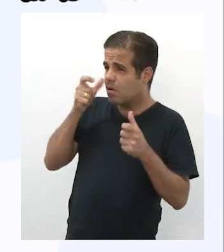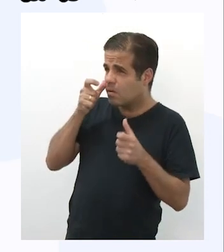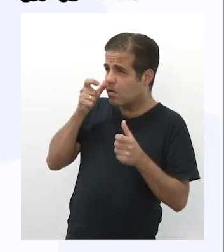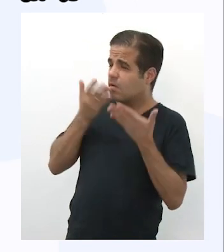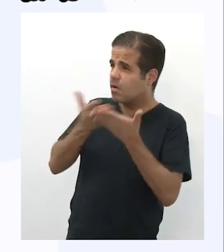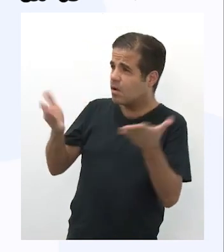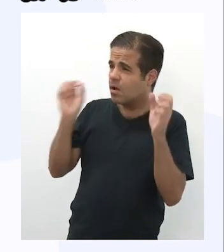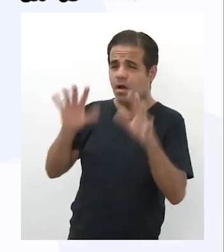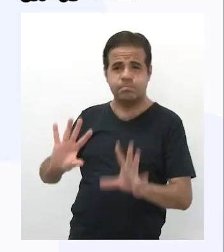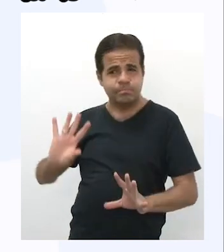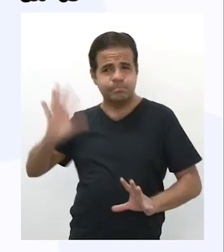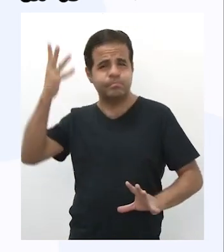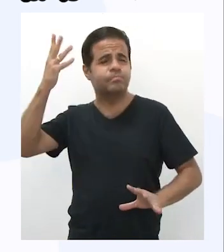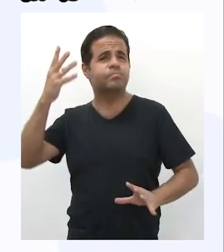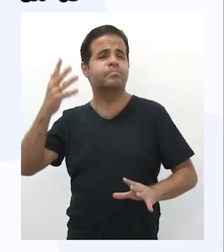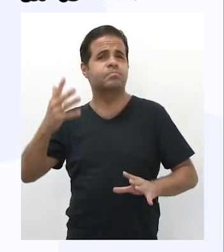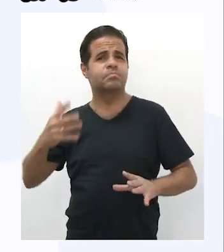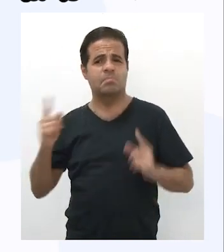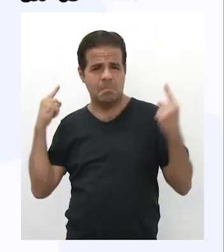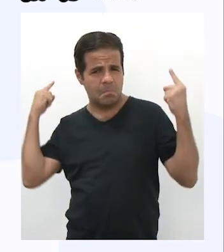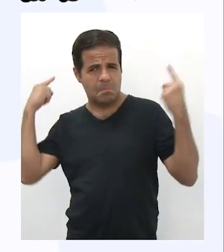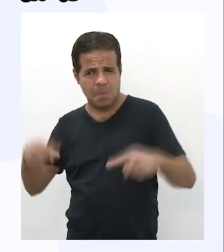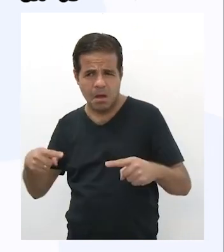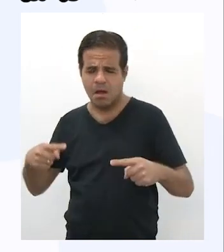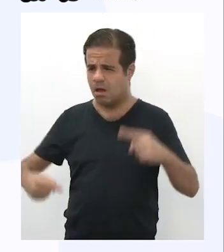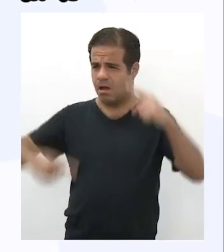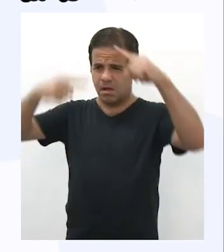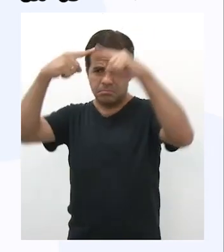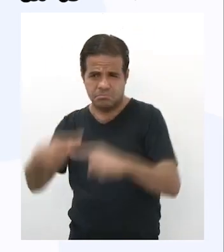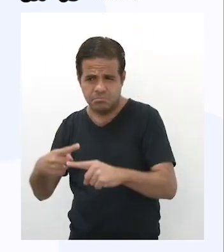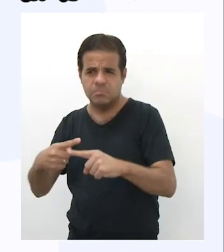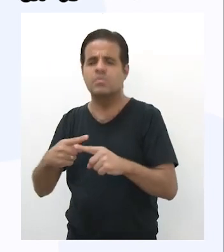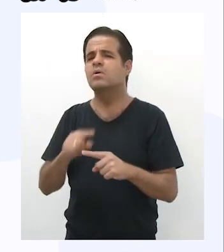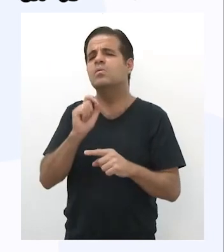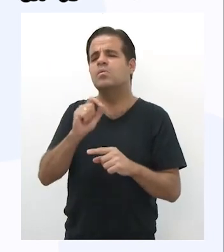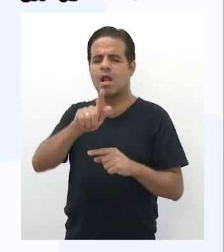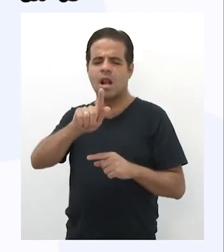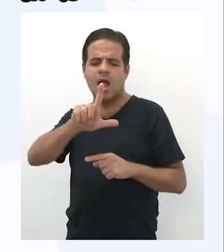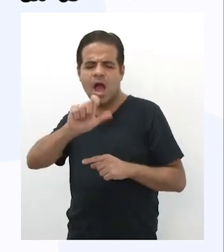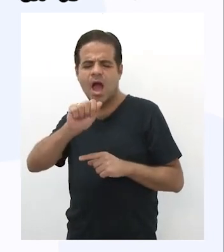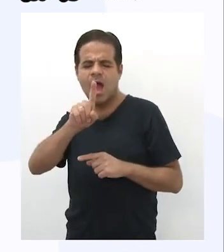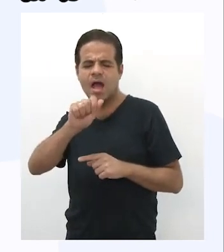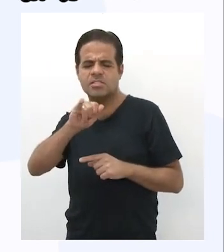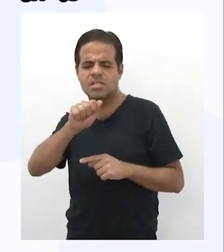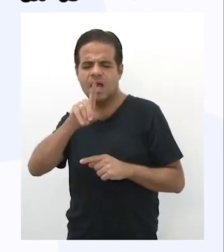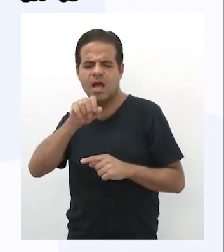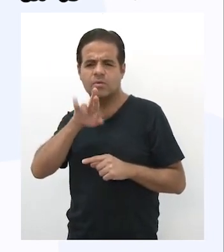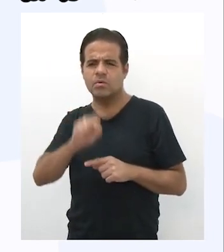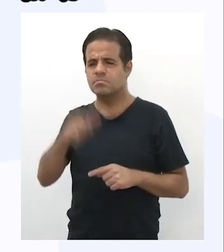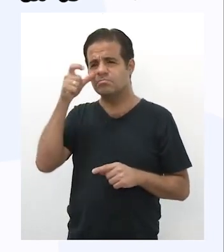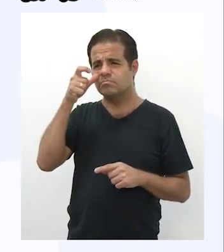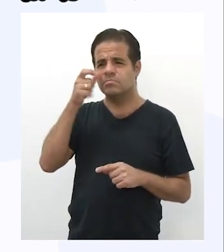agora, aconteciam os combates de gladiadores. Eu já falo quem são os gladiadores. Observem essa